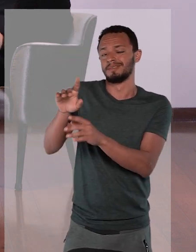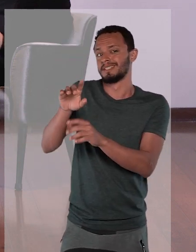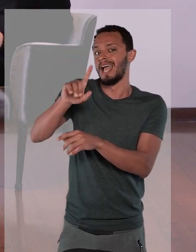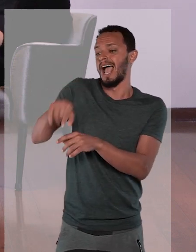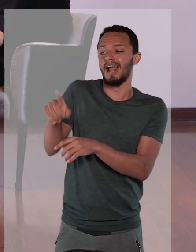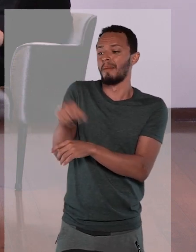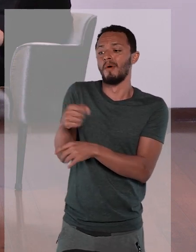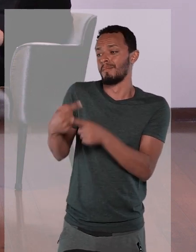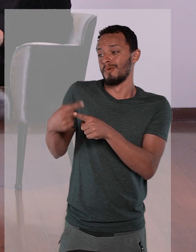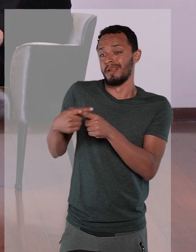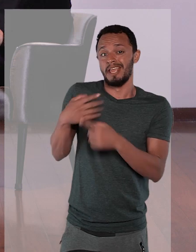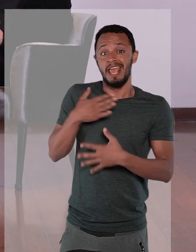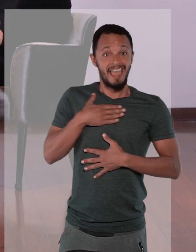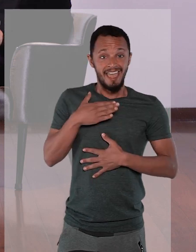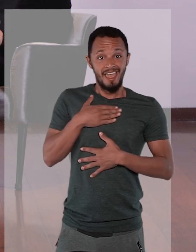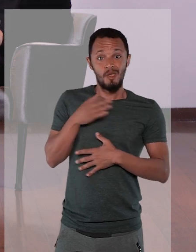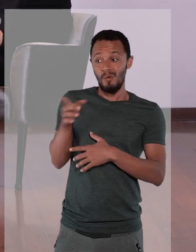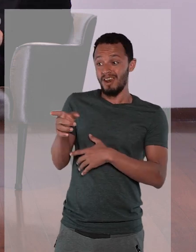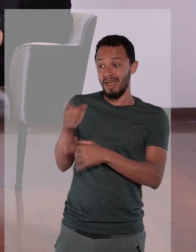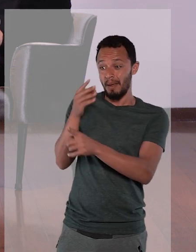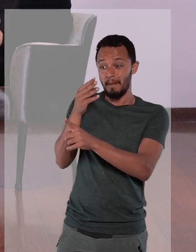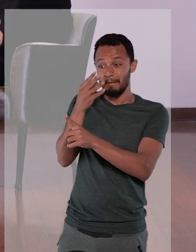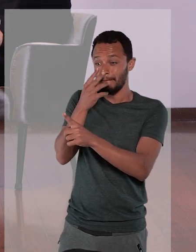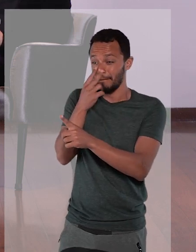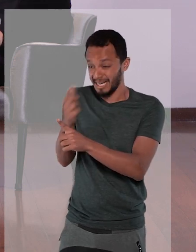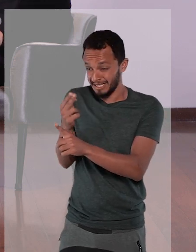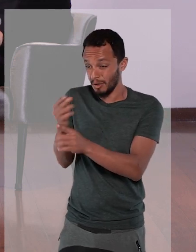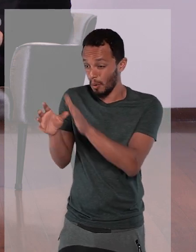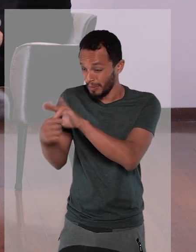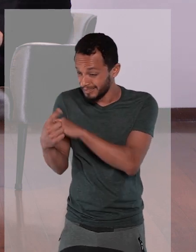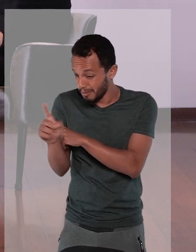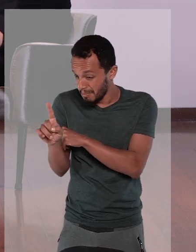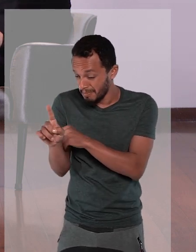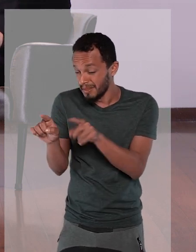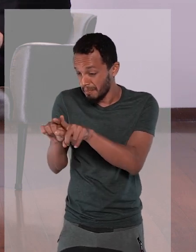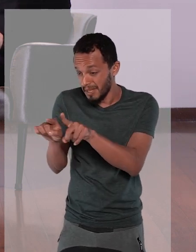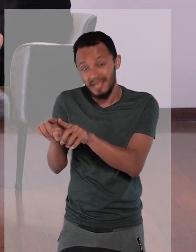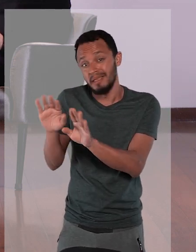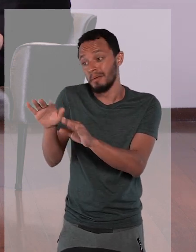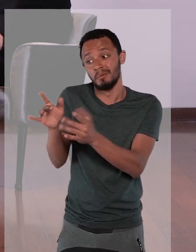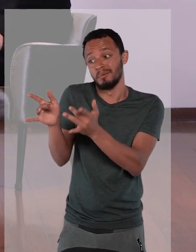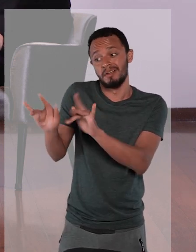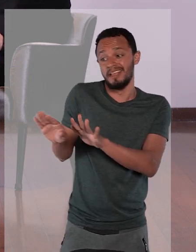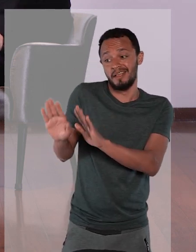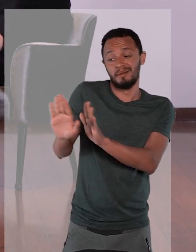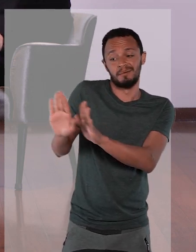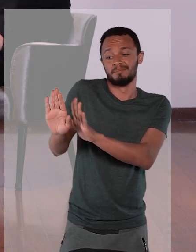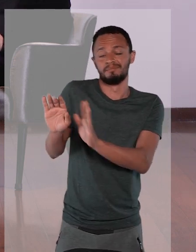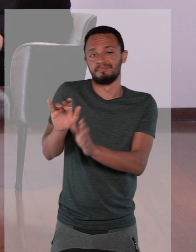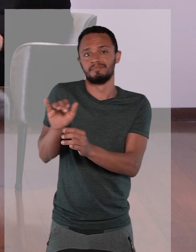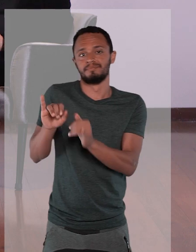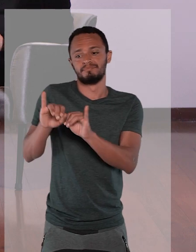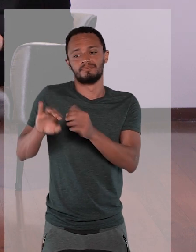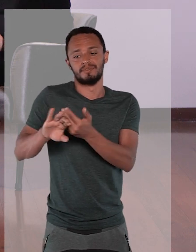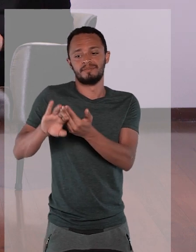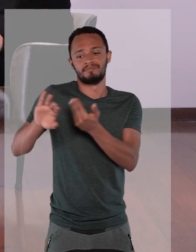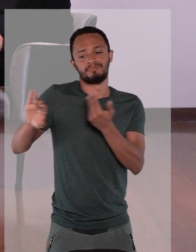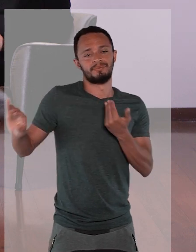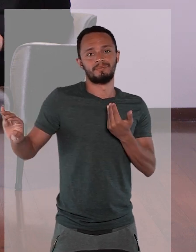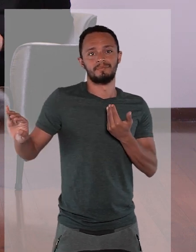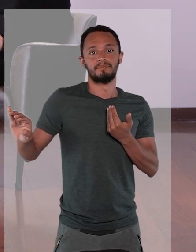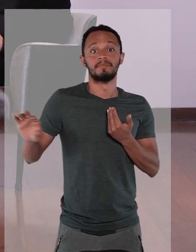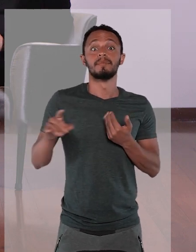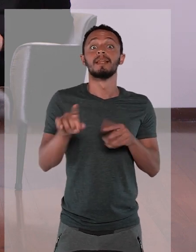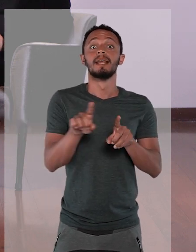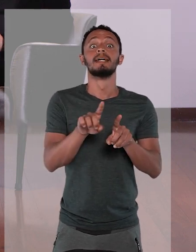nós. Foi um primeiro grande baque, assim. Mas aí eu continuei no grupo da FAPERJ, que é o grupo Consciência, chamado lá